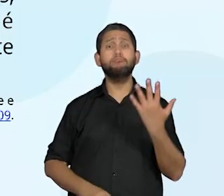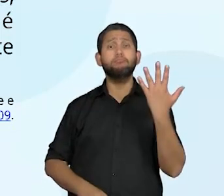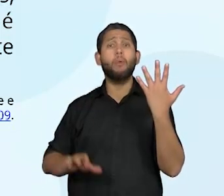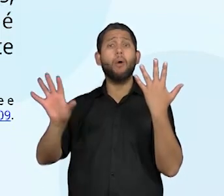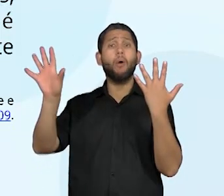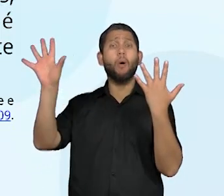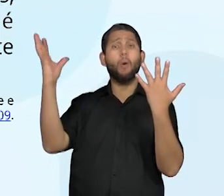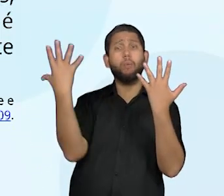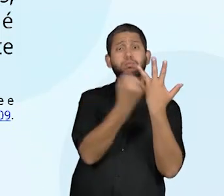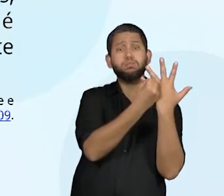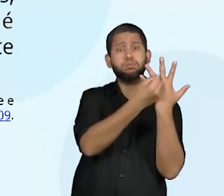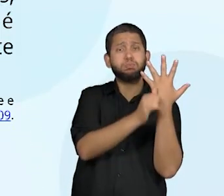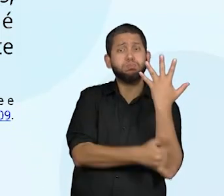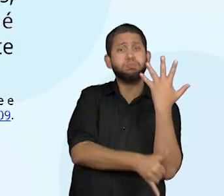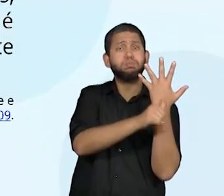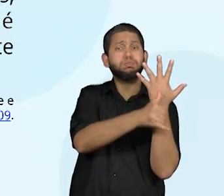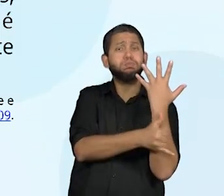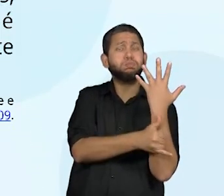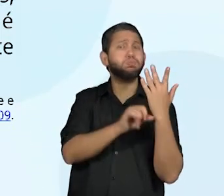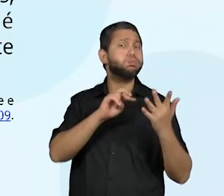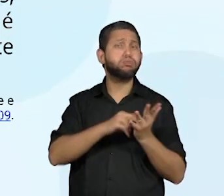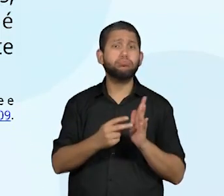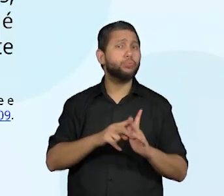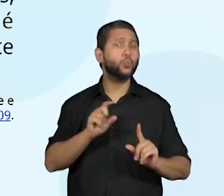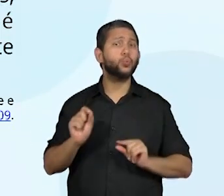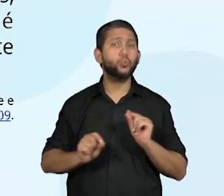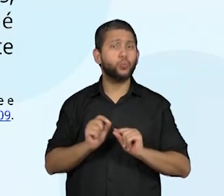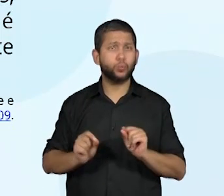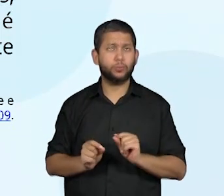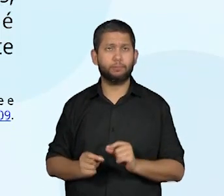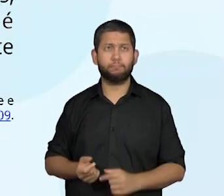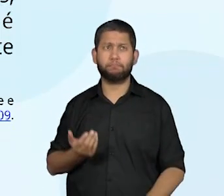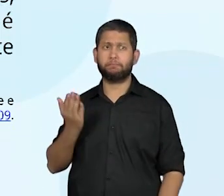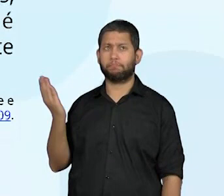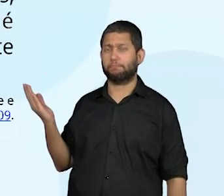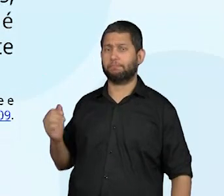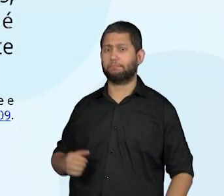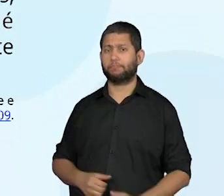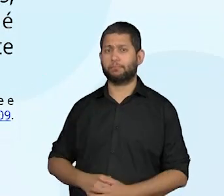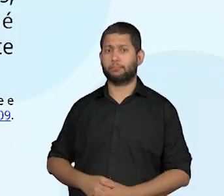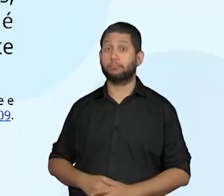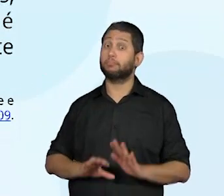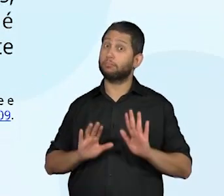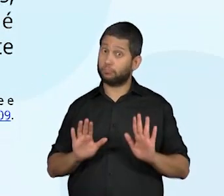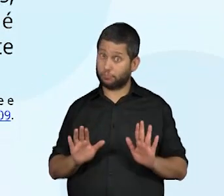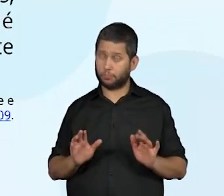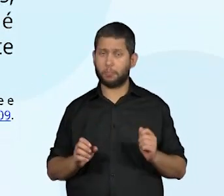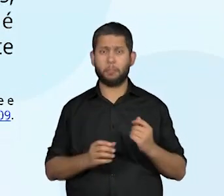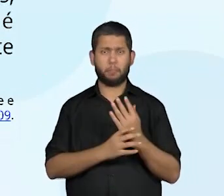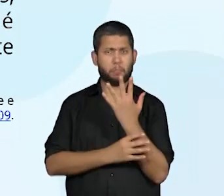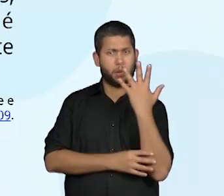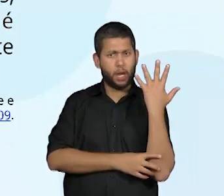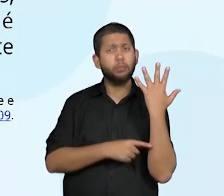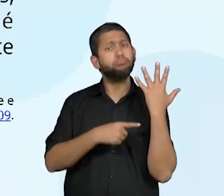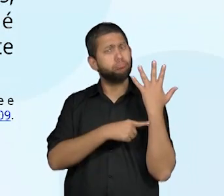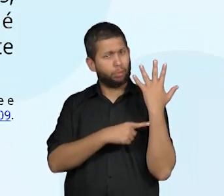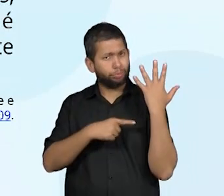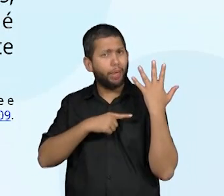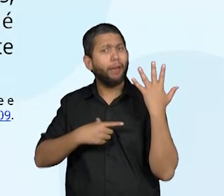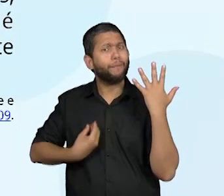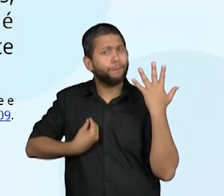acompanhando aqui a leitura, tá? Fotossíntese. As plantas são seres vivos